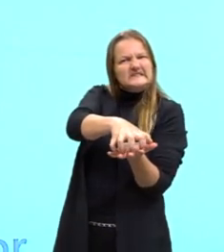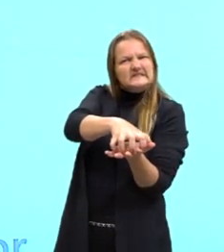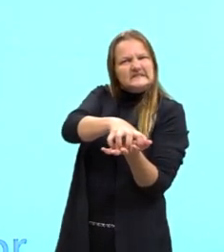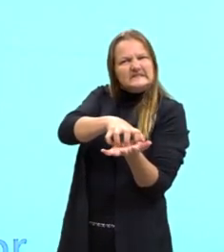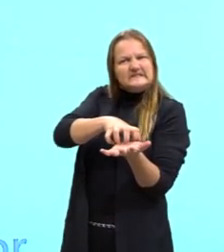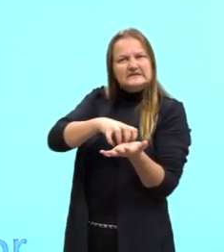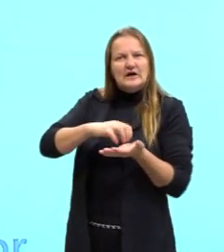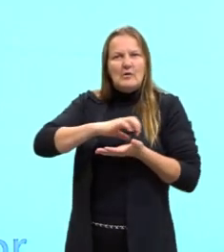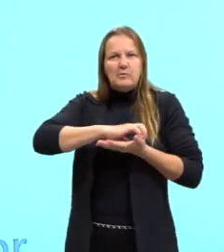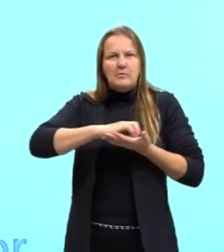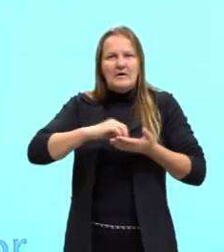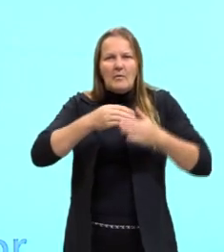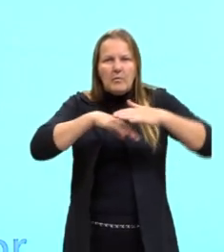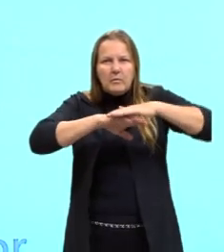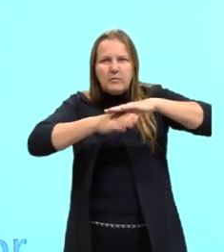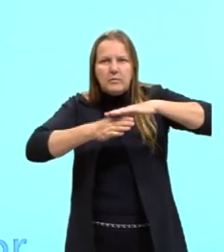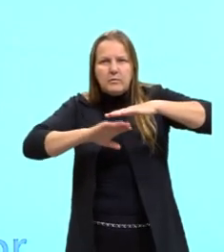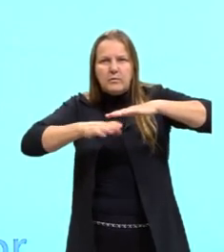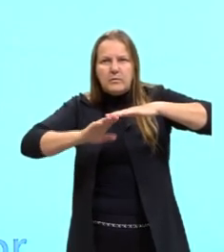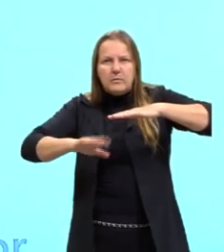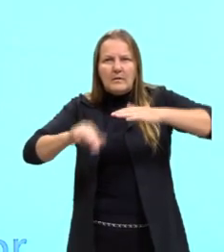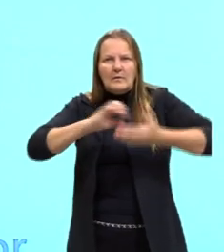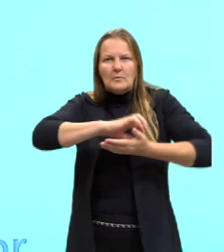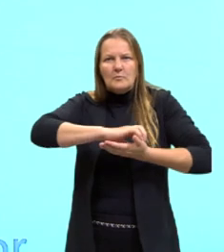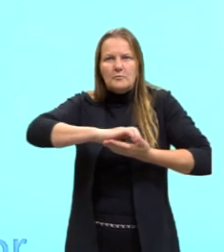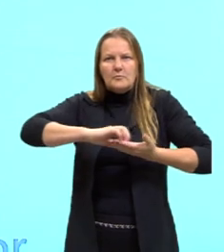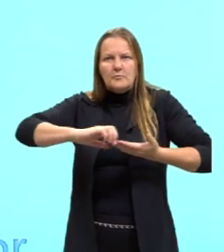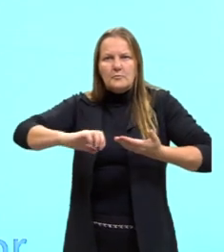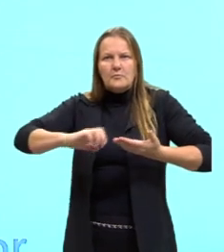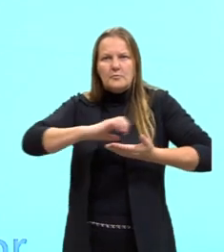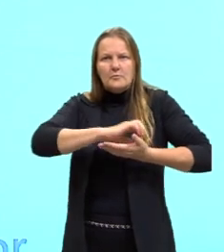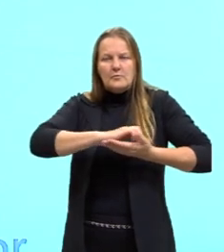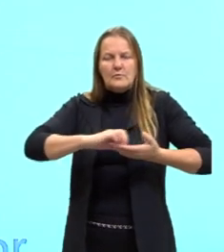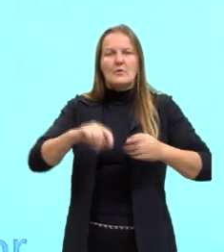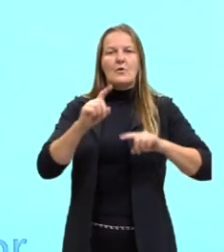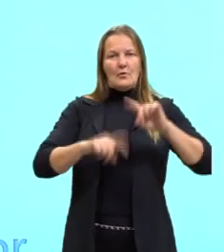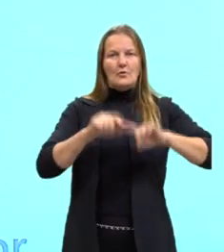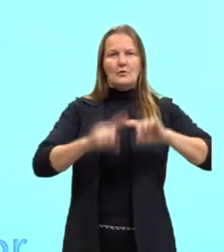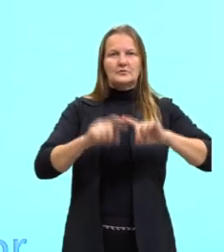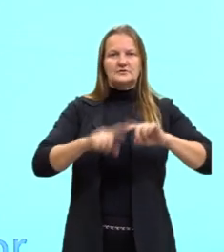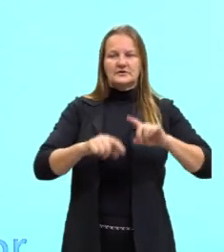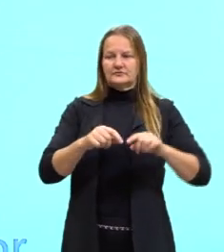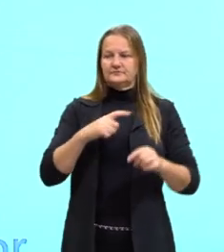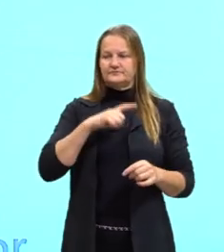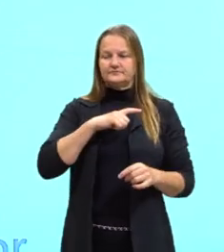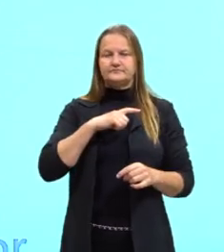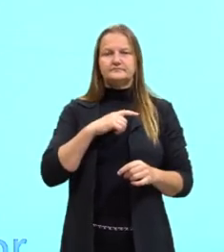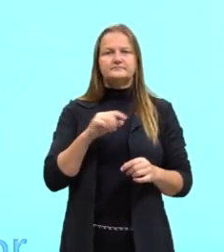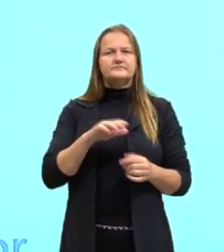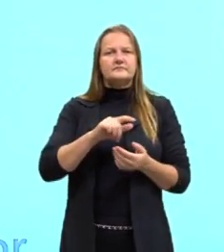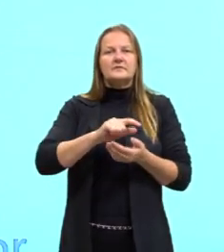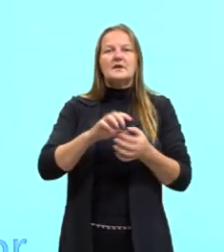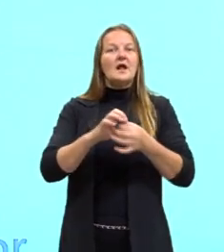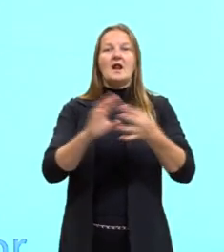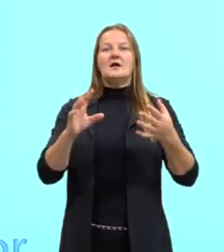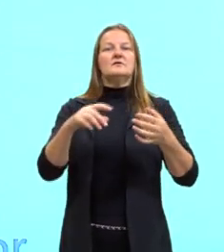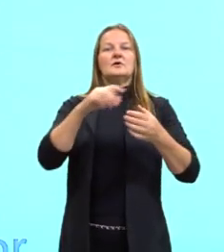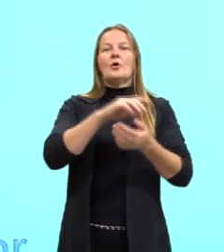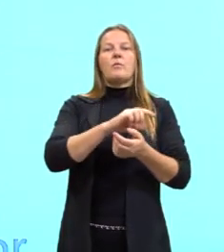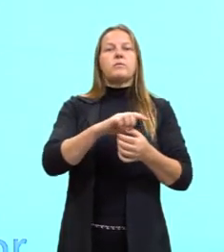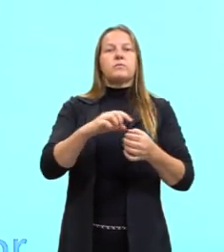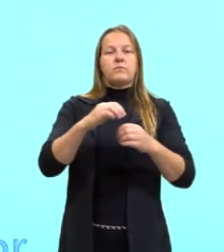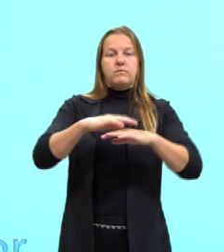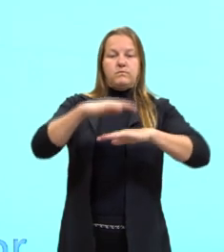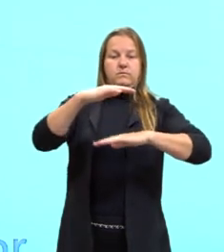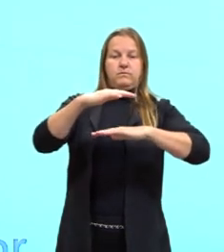irregularidades nesses materiais Tá e isso faz né com que esse objeto ele não fique totalmente livre né